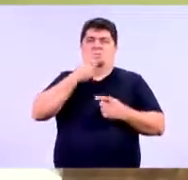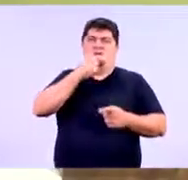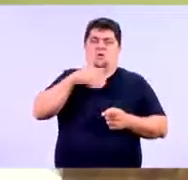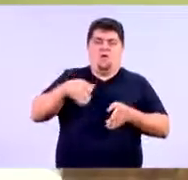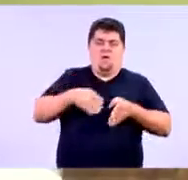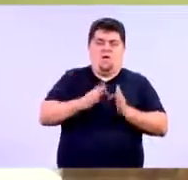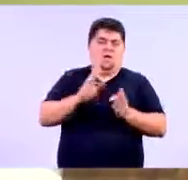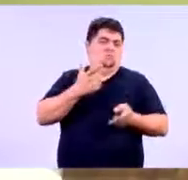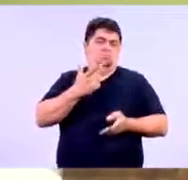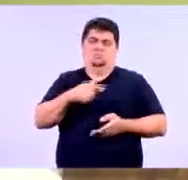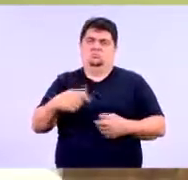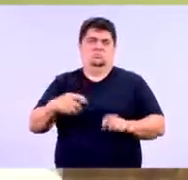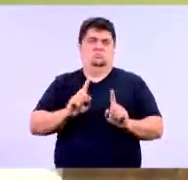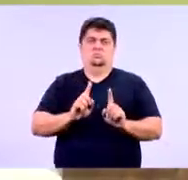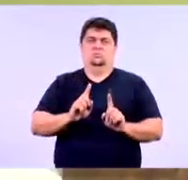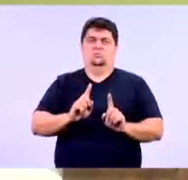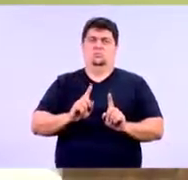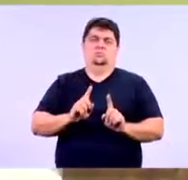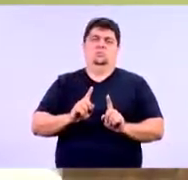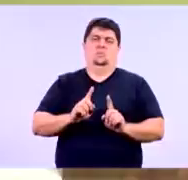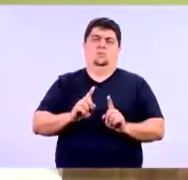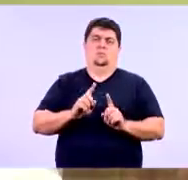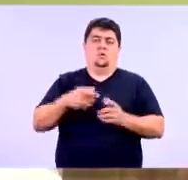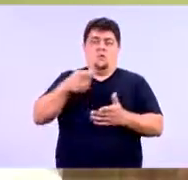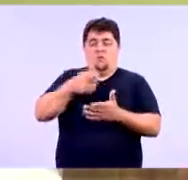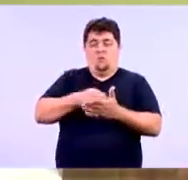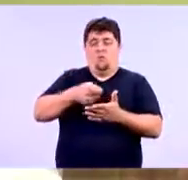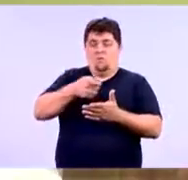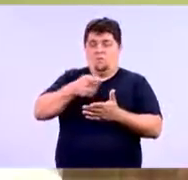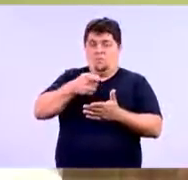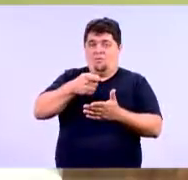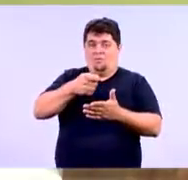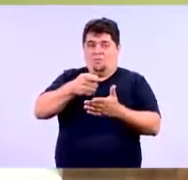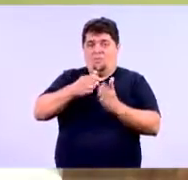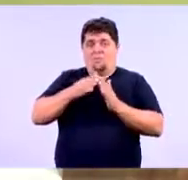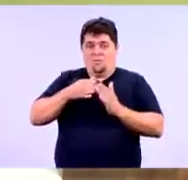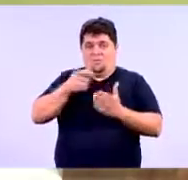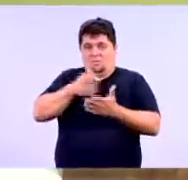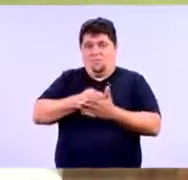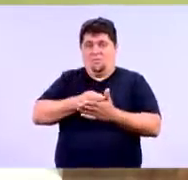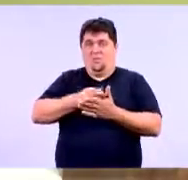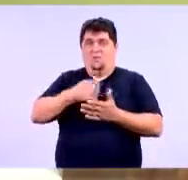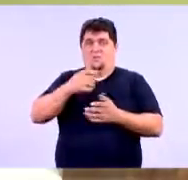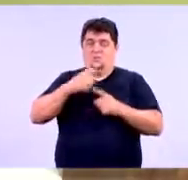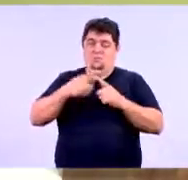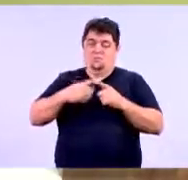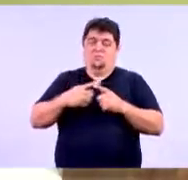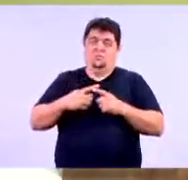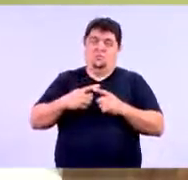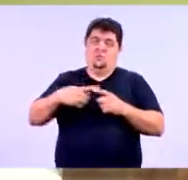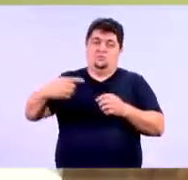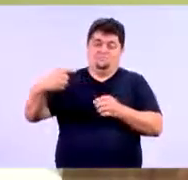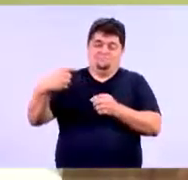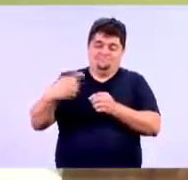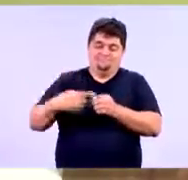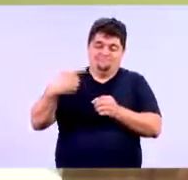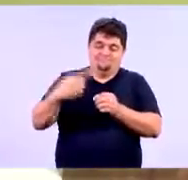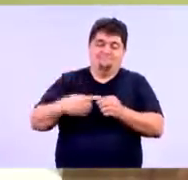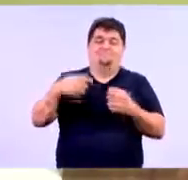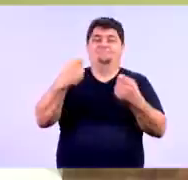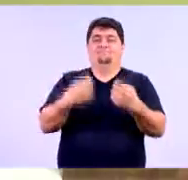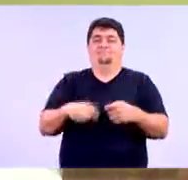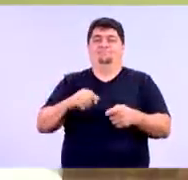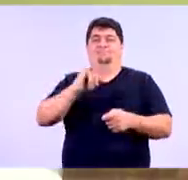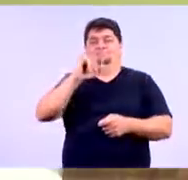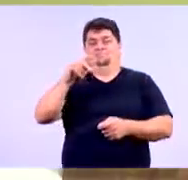encanada, não tem nada a ver. Eles cobram o IPTU porque o Estado precisa, melhor dizendo, o município